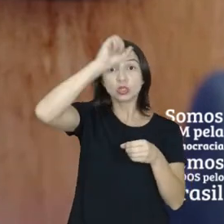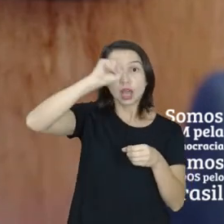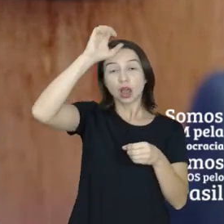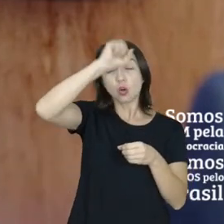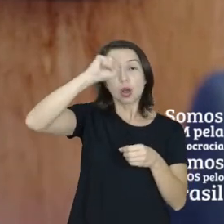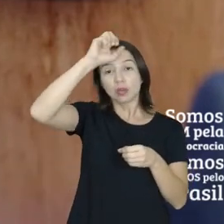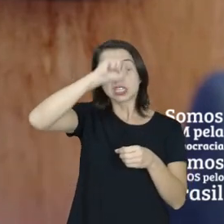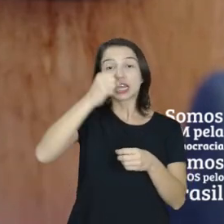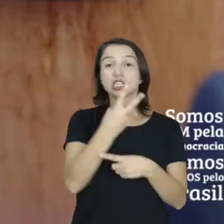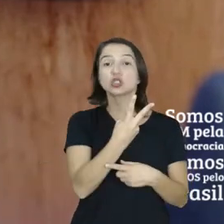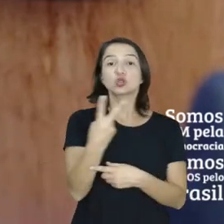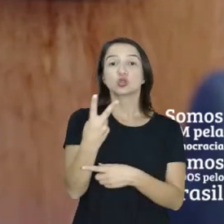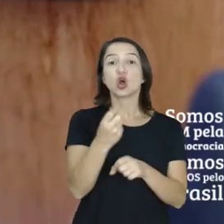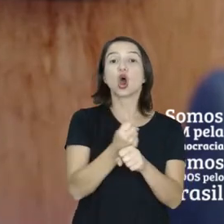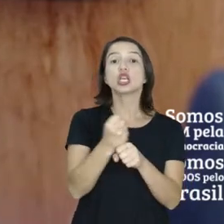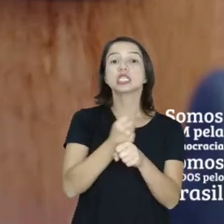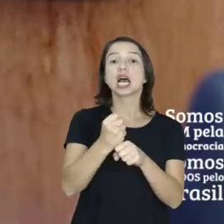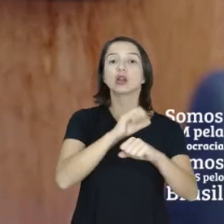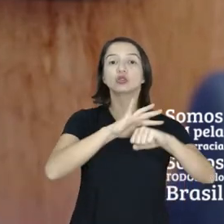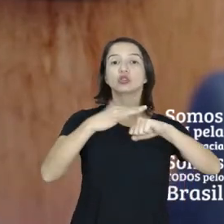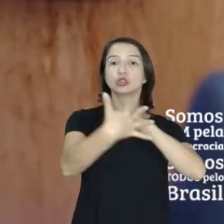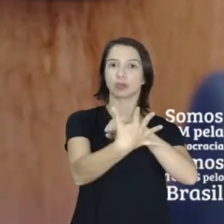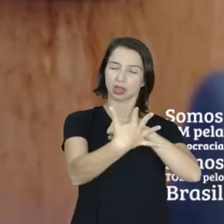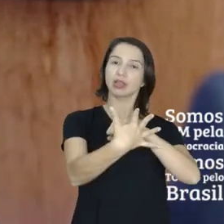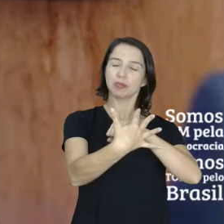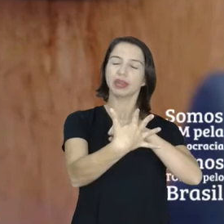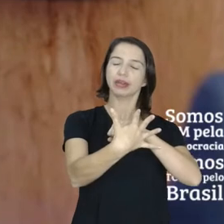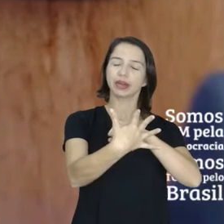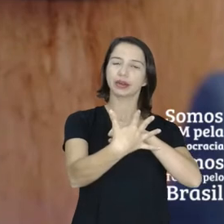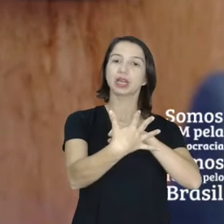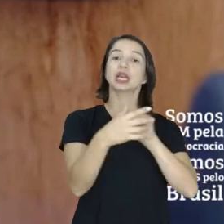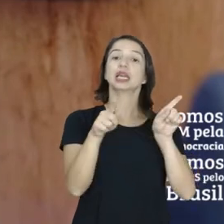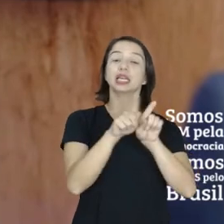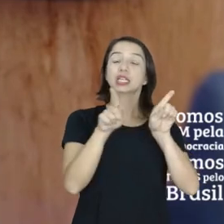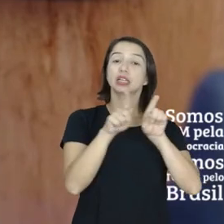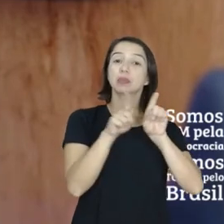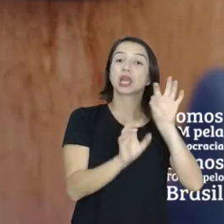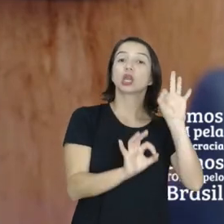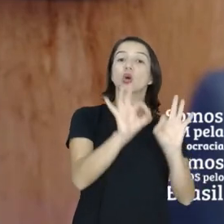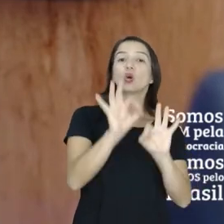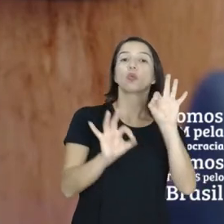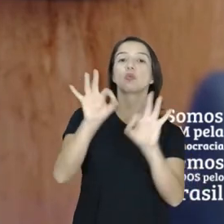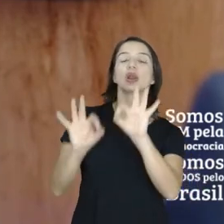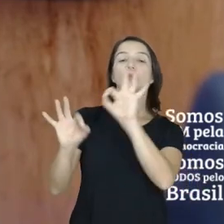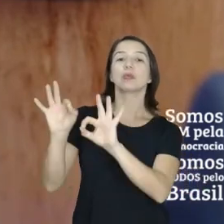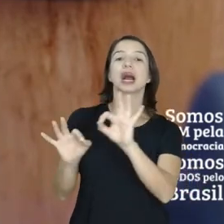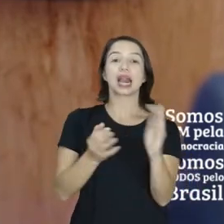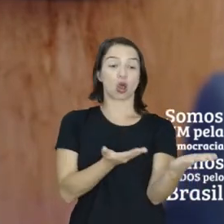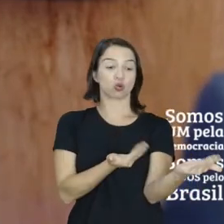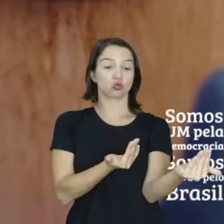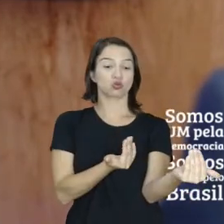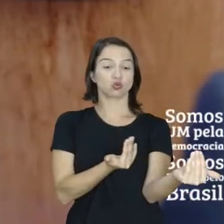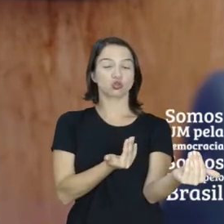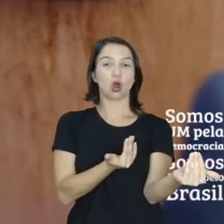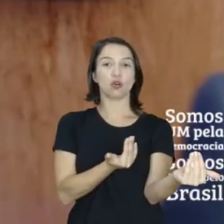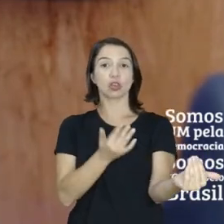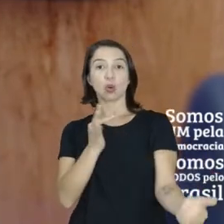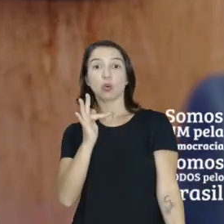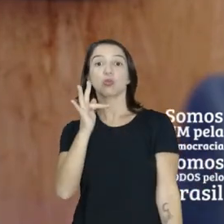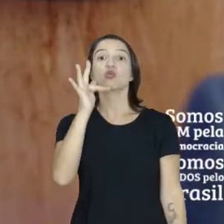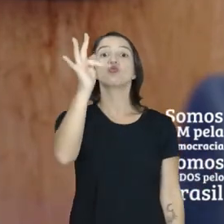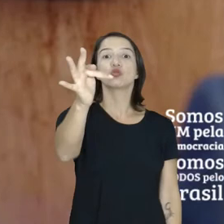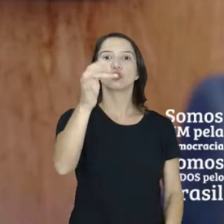esses 2 anos. E preparar o jovem para o mercado do futuro. É tudo muito rápido. Vou dar um exemplo.